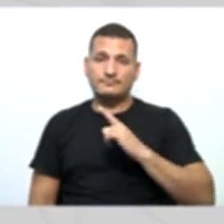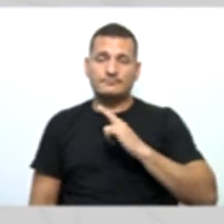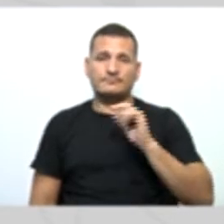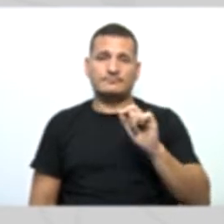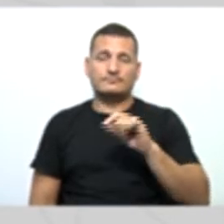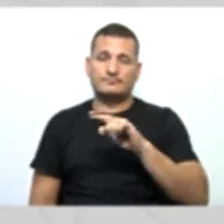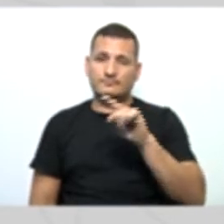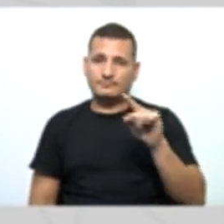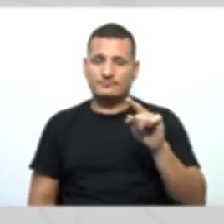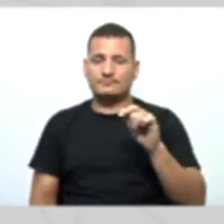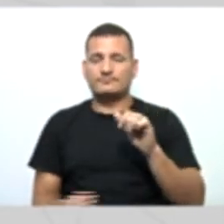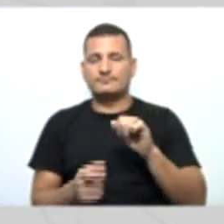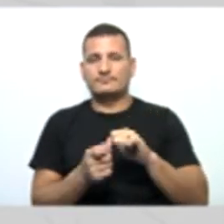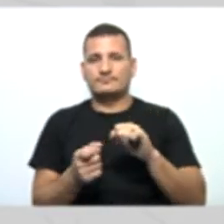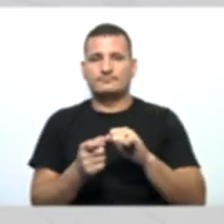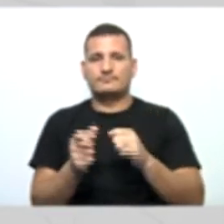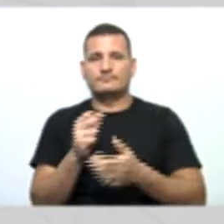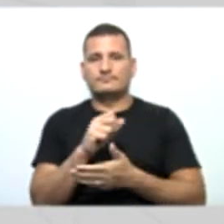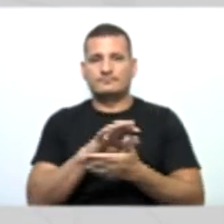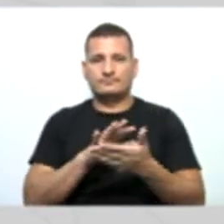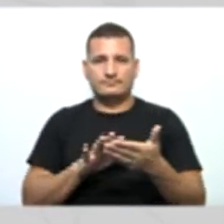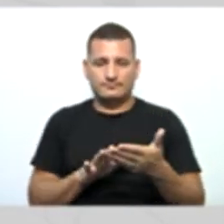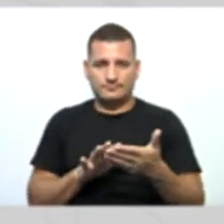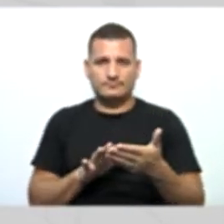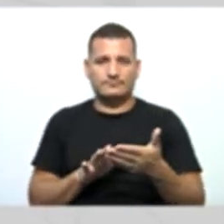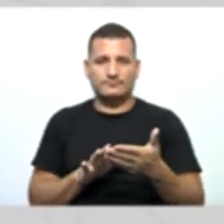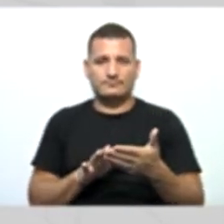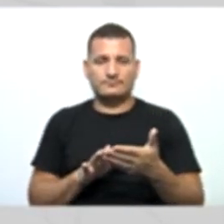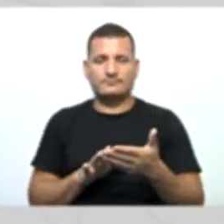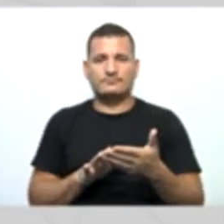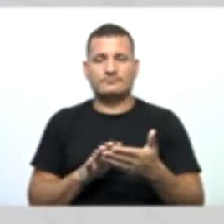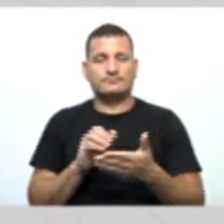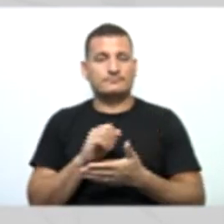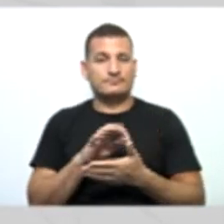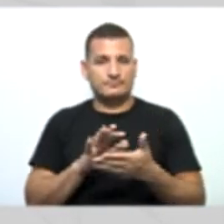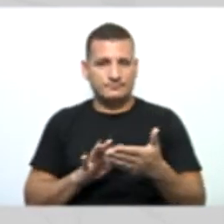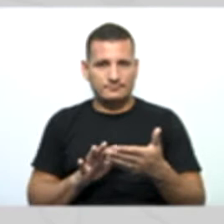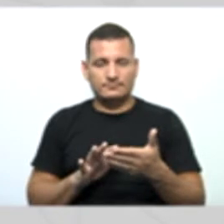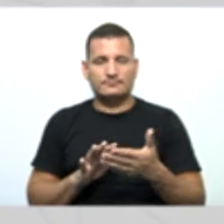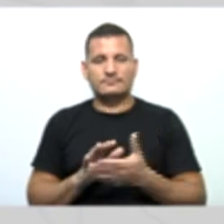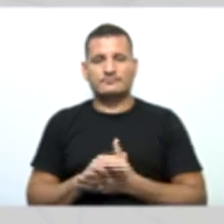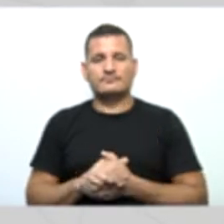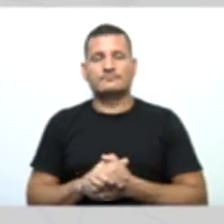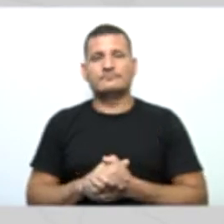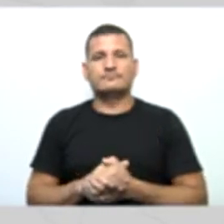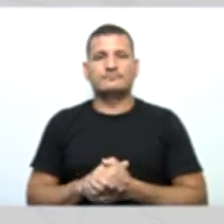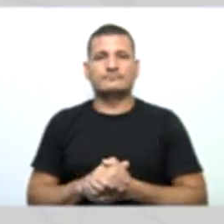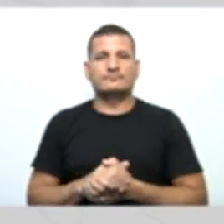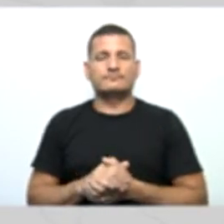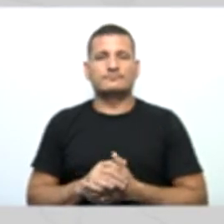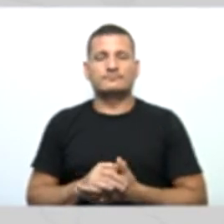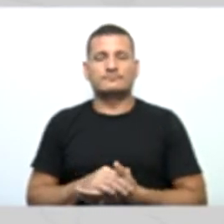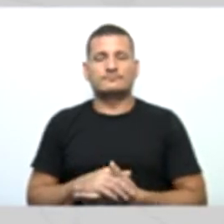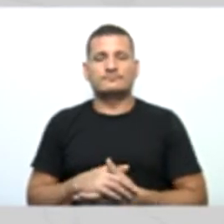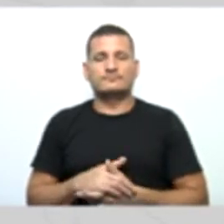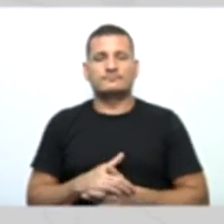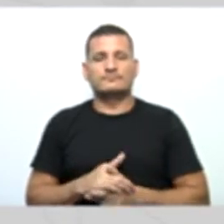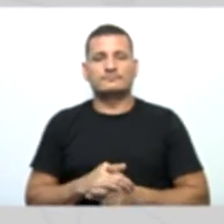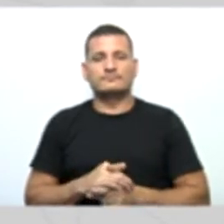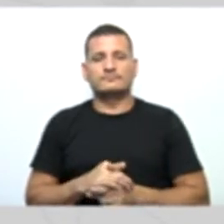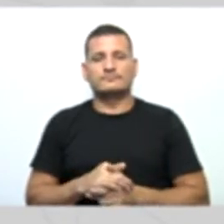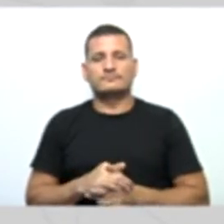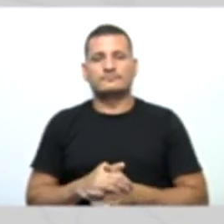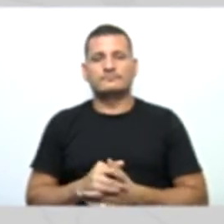quê? Fazer a atividade de percurso, atividade em sala, né? Atividade de percurso nós vamos comentar daqui a